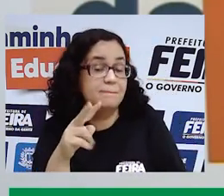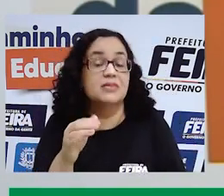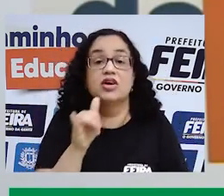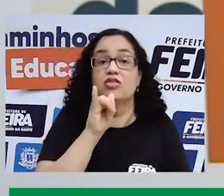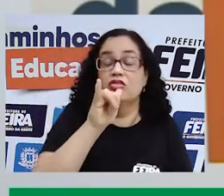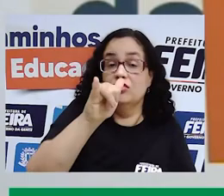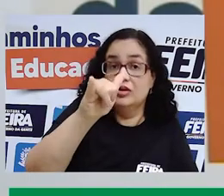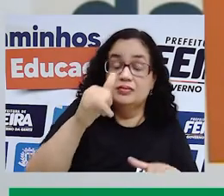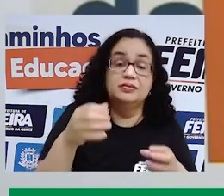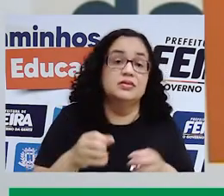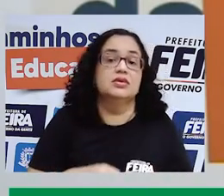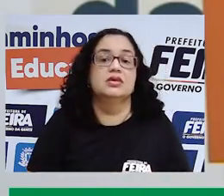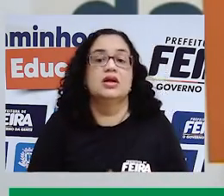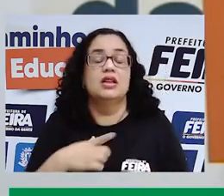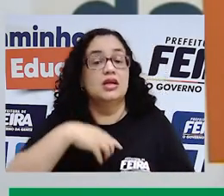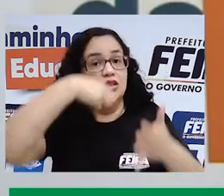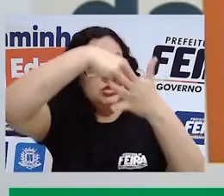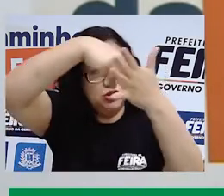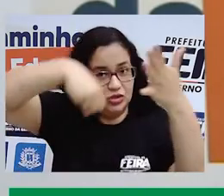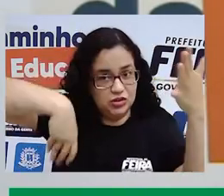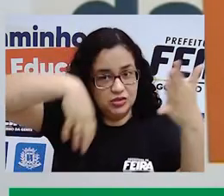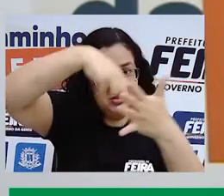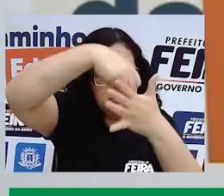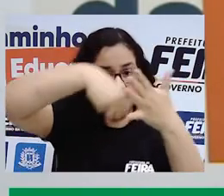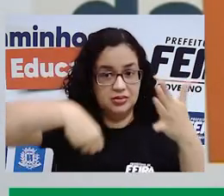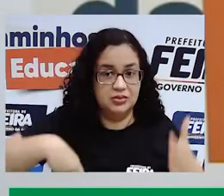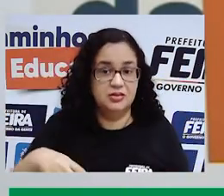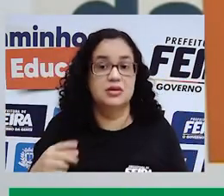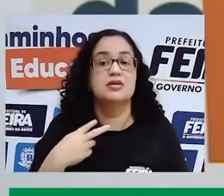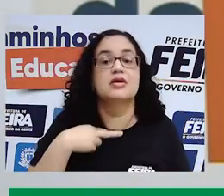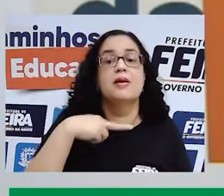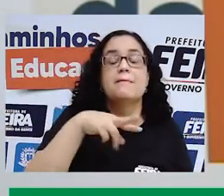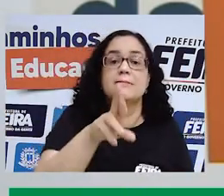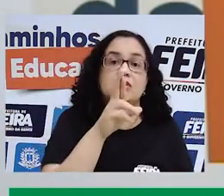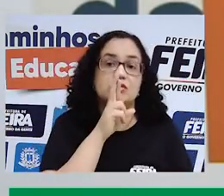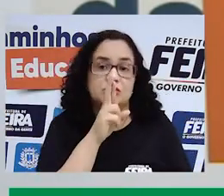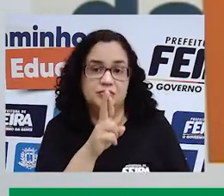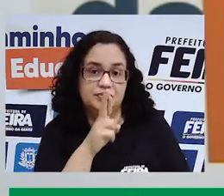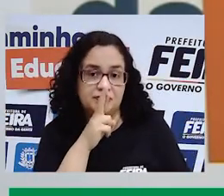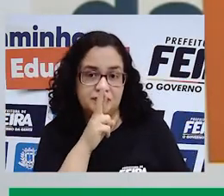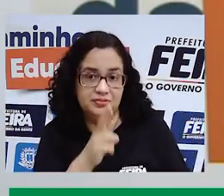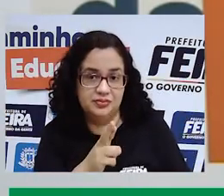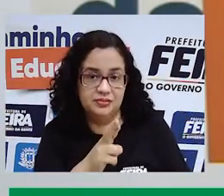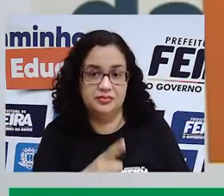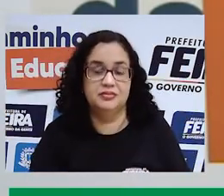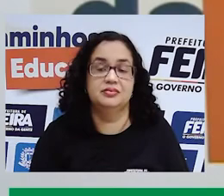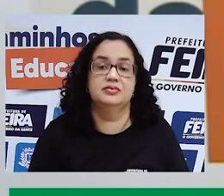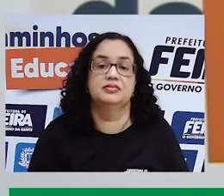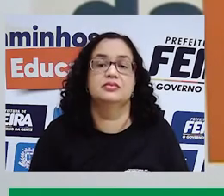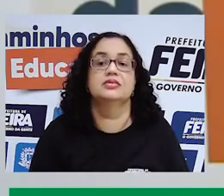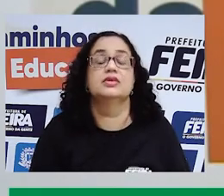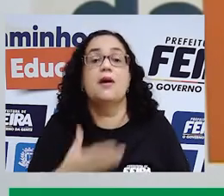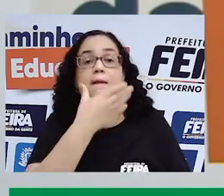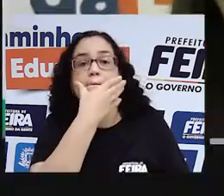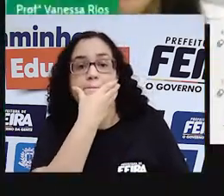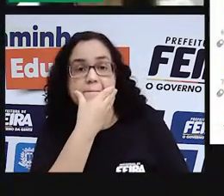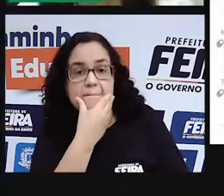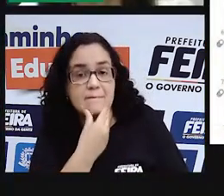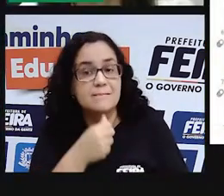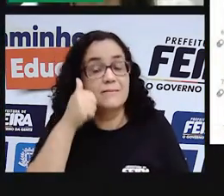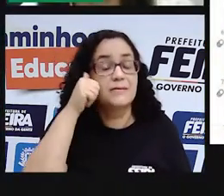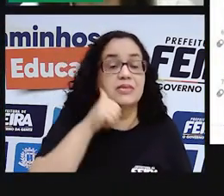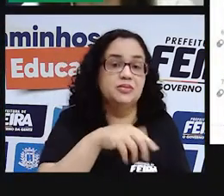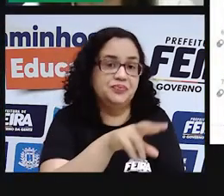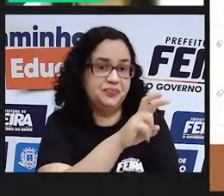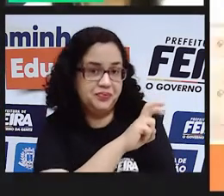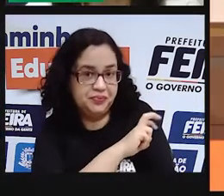e orientações sobre as atividades que estão programadas para que você responda. Mas vamos lá, né, meninos e meninas do